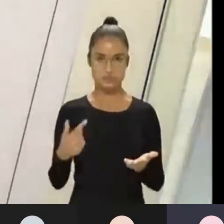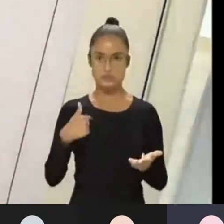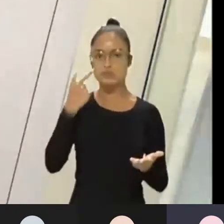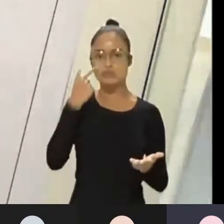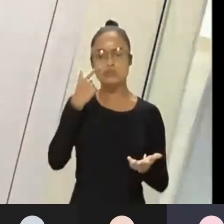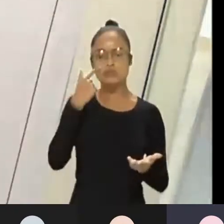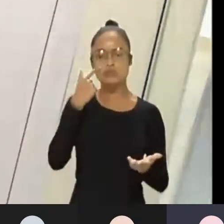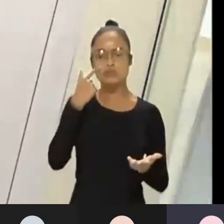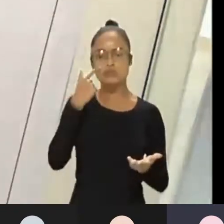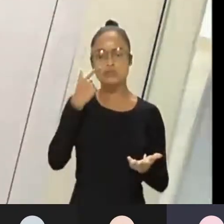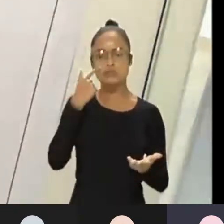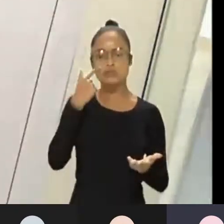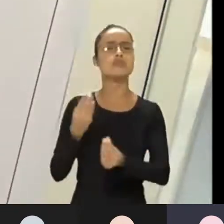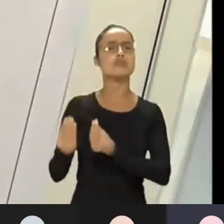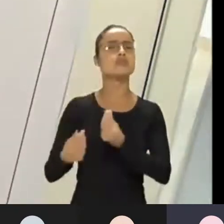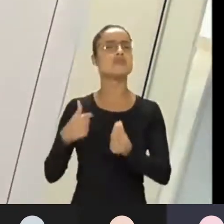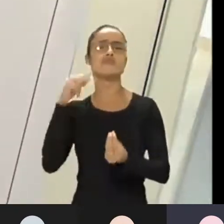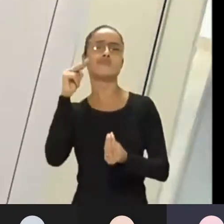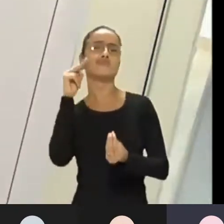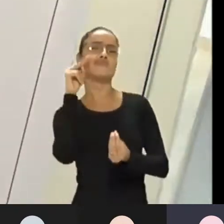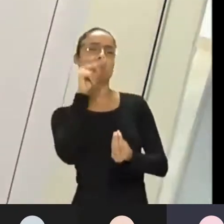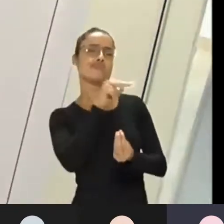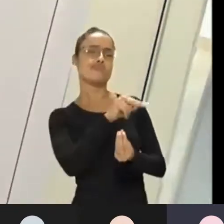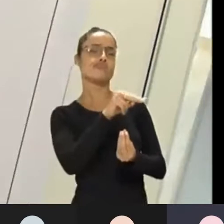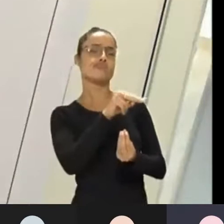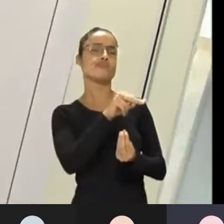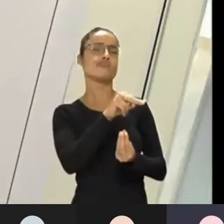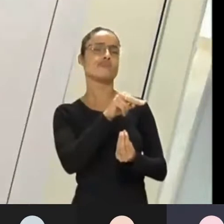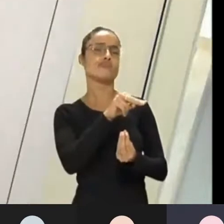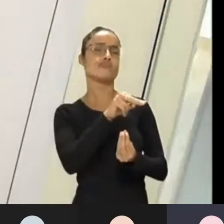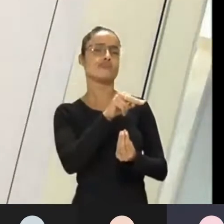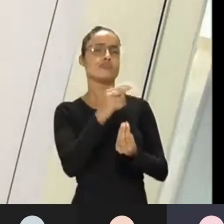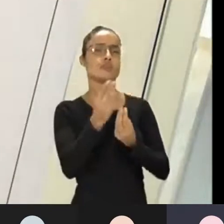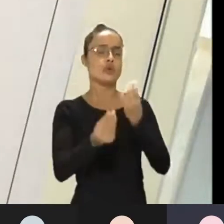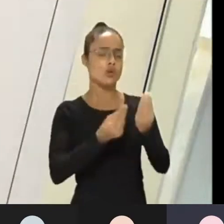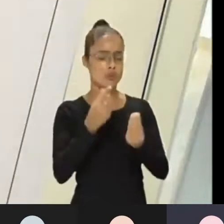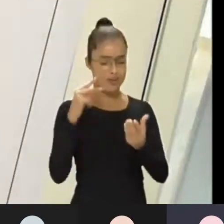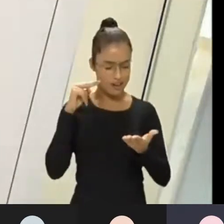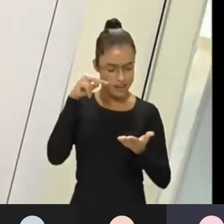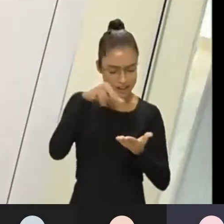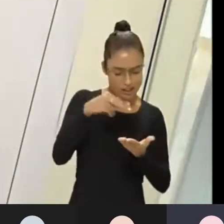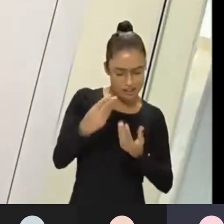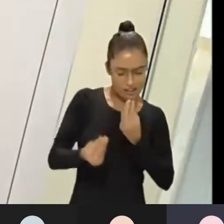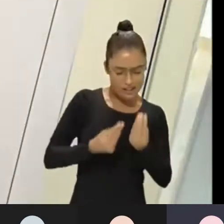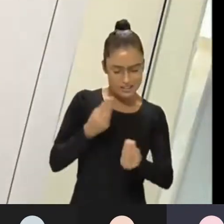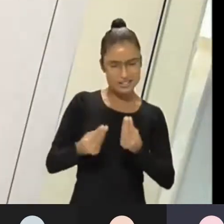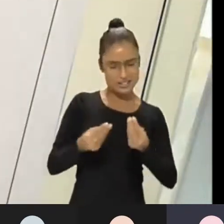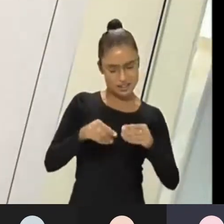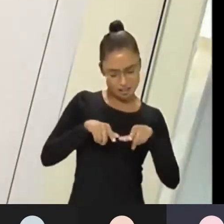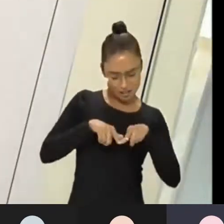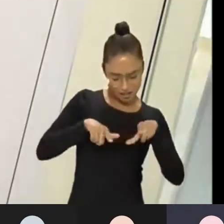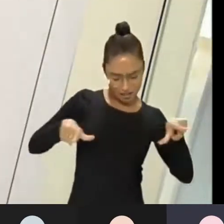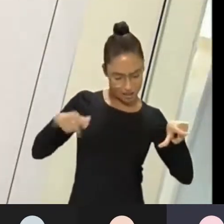Então, só fiz pontos de referência, ó, um ponto acima com a medida, um ponto abaixo com a outra medida.